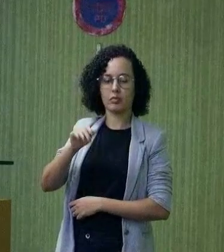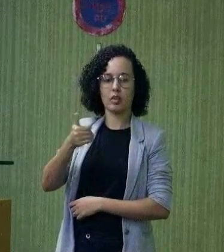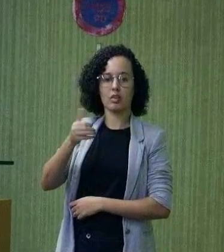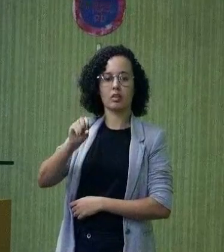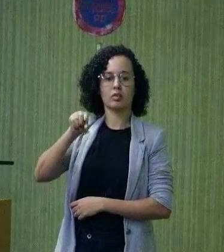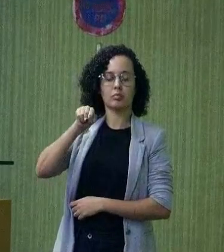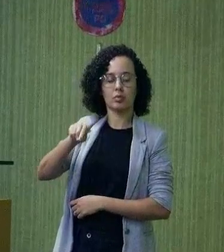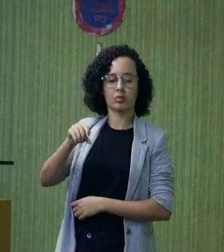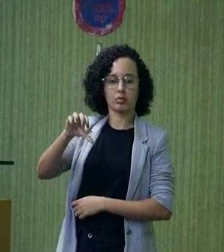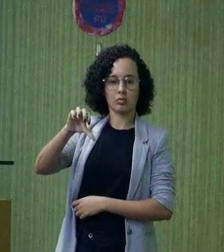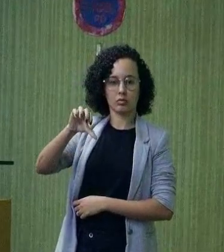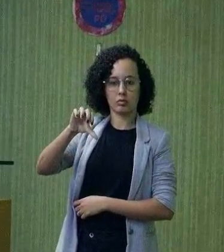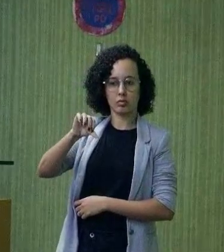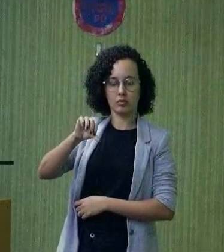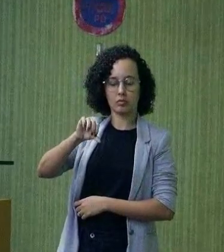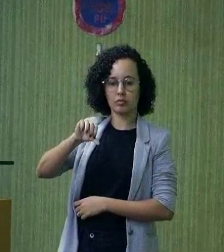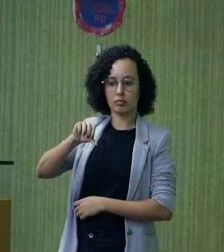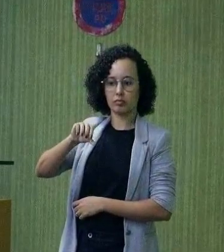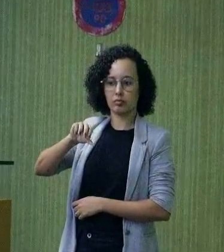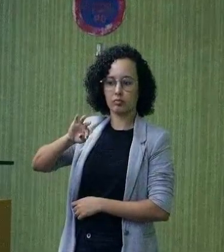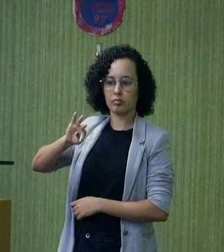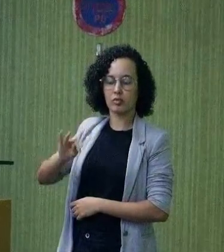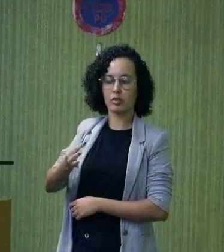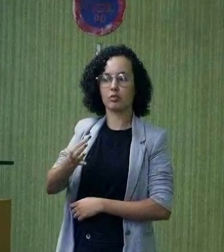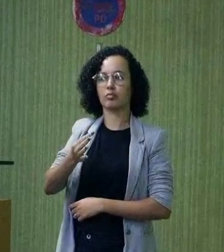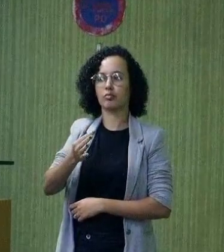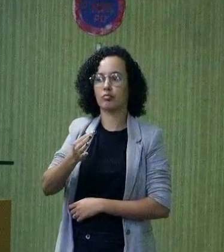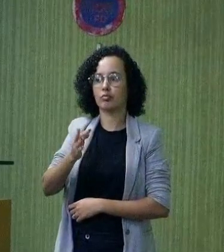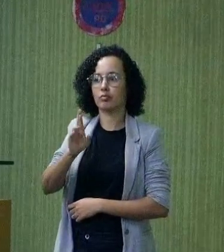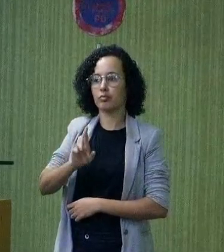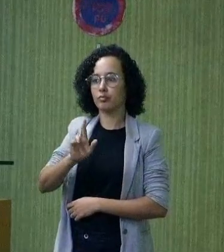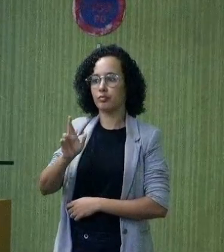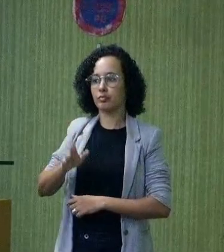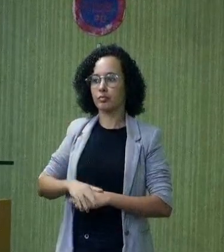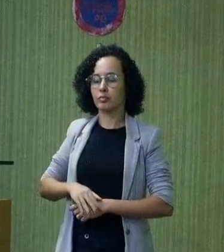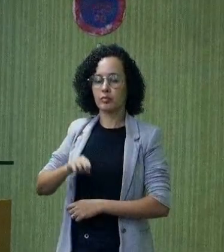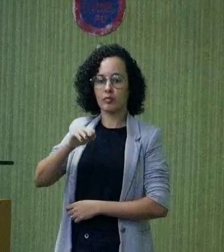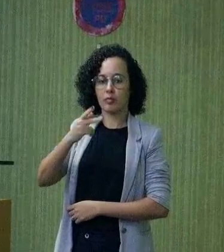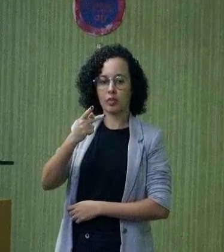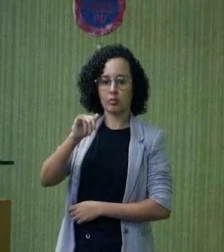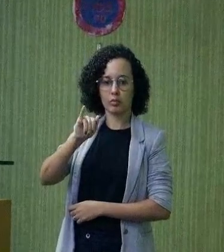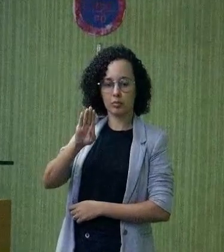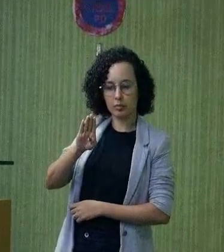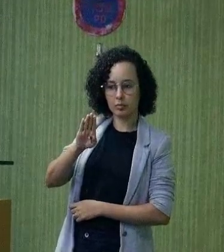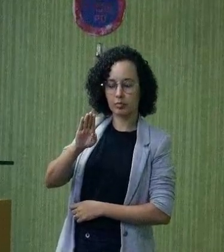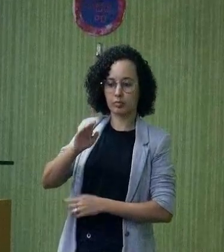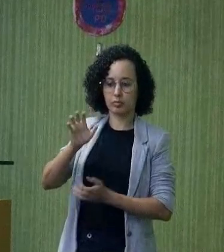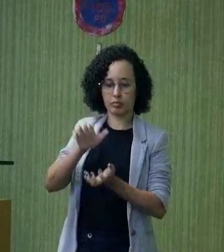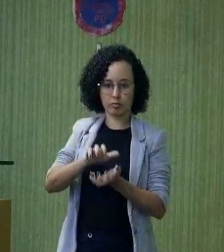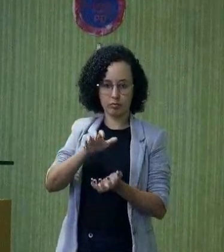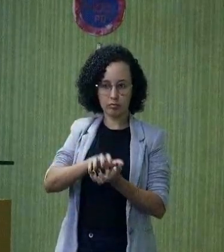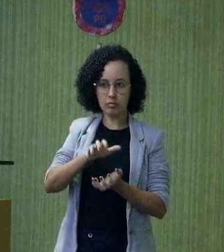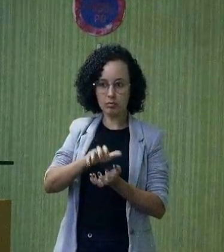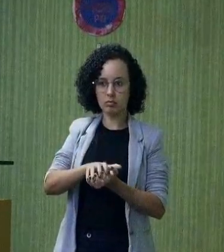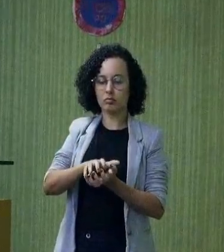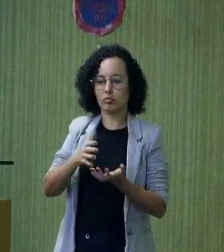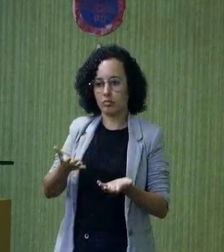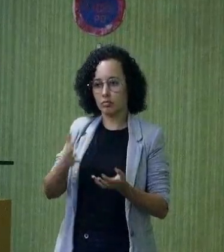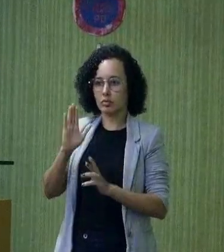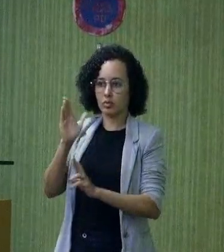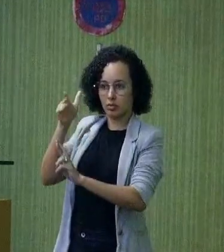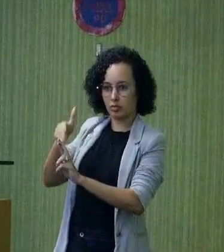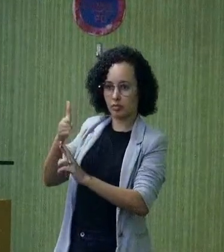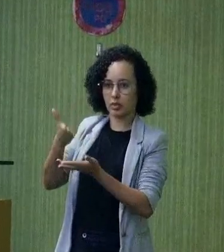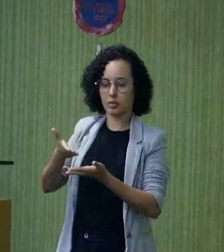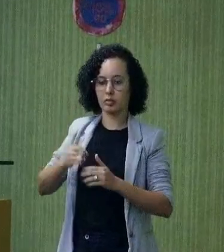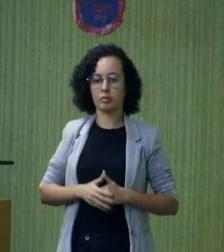trilhões deais o pibe de Pernambuco 220 que nós estamos em Pernambuco né Vamos fazer uma referência aqui